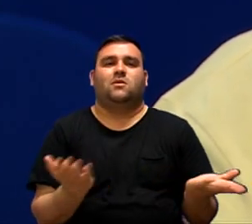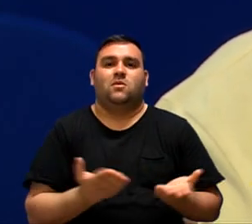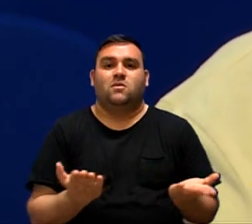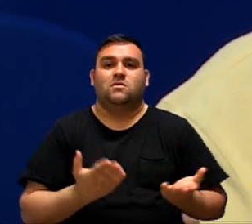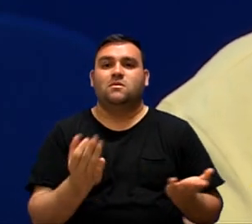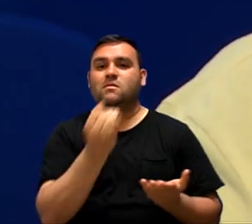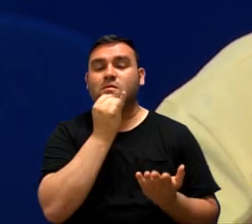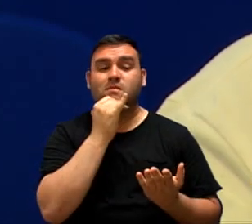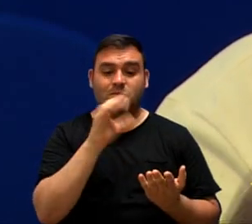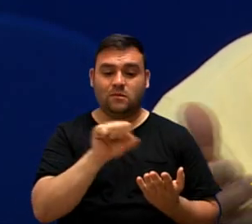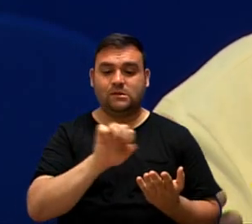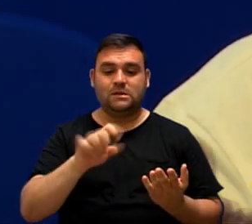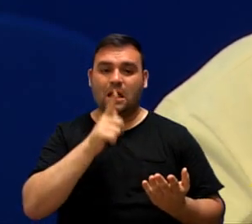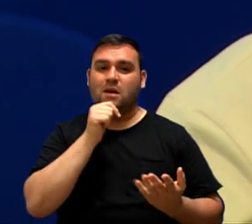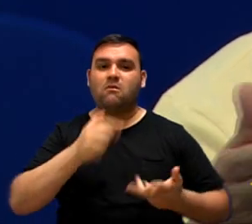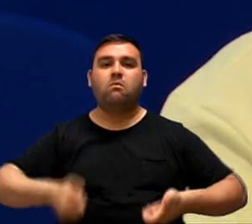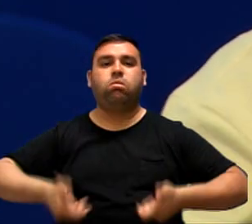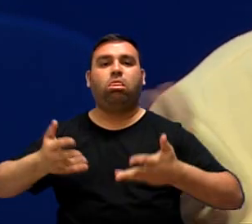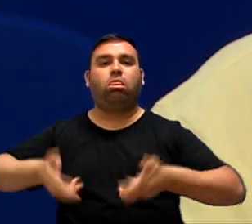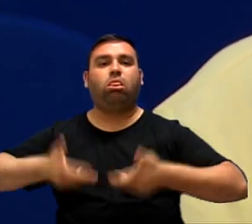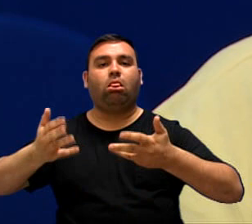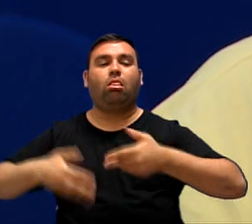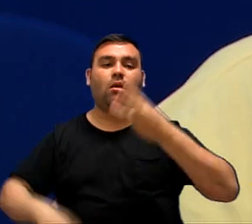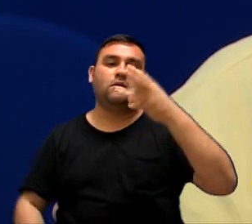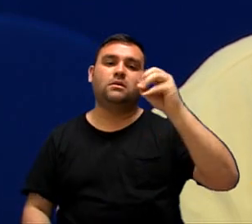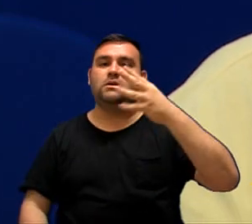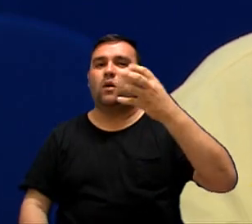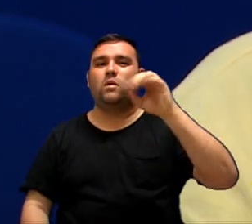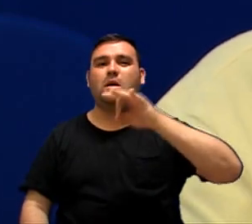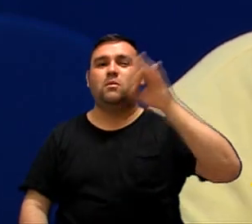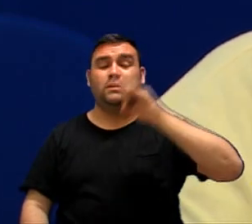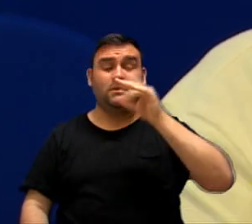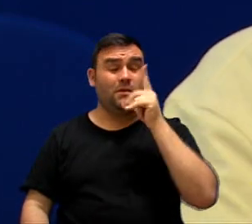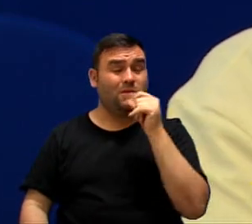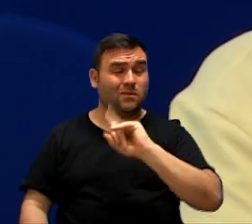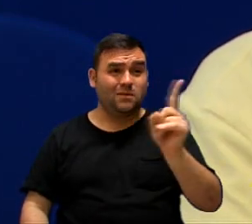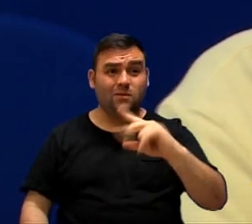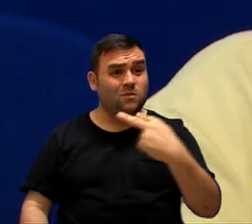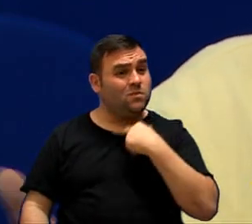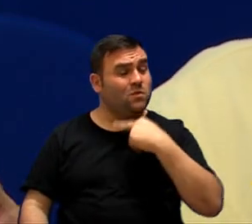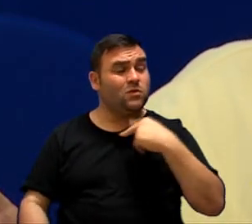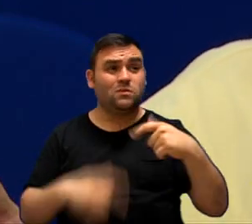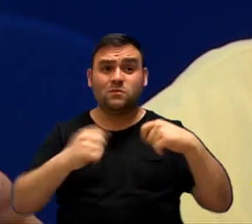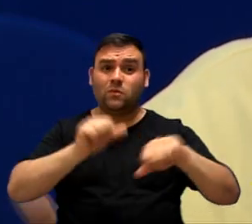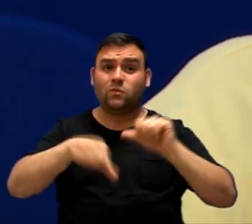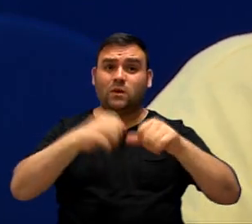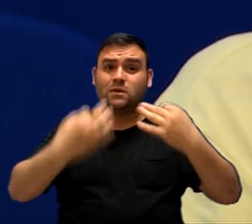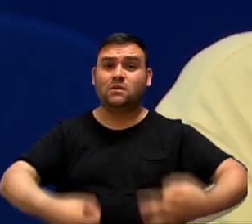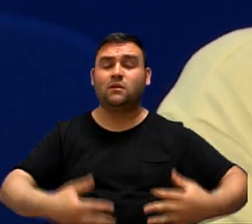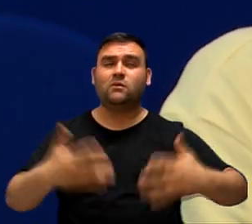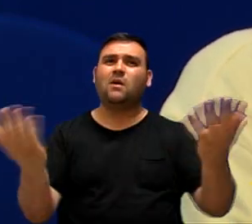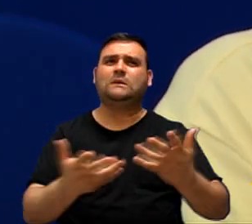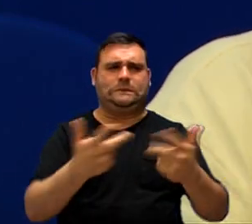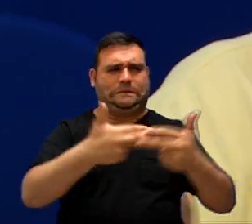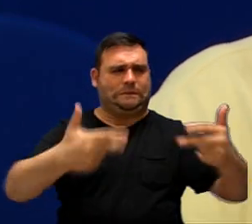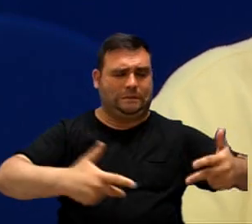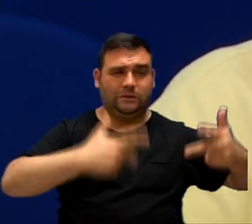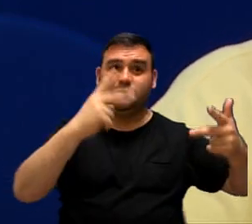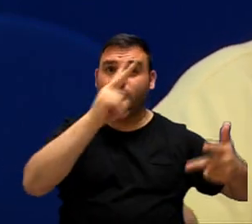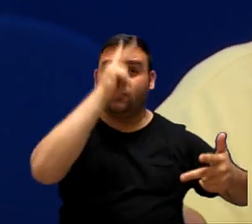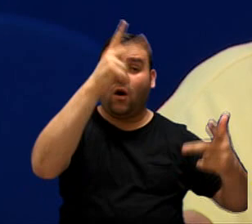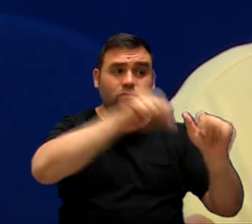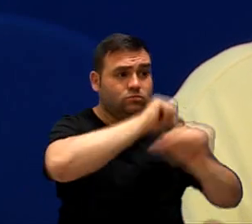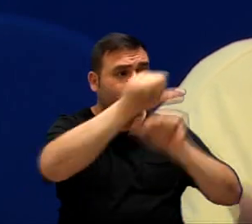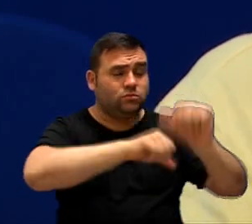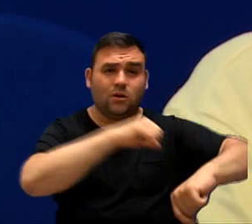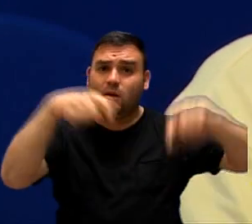nós não podemos andar com o SAI desperdiçando de 30% a 40% de água, isso tem que começar a ser corrigido. Então, tem coisas monumentais para